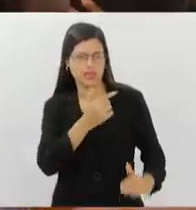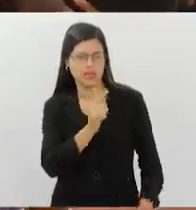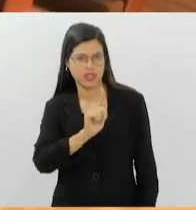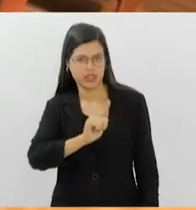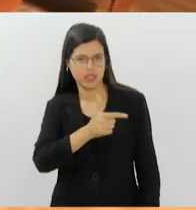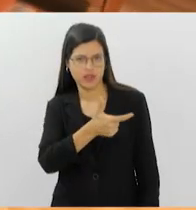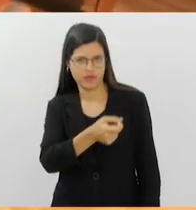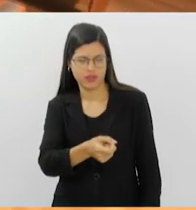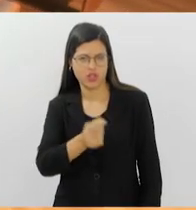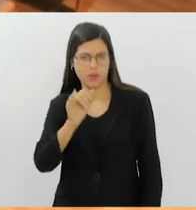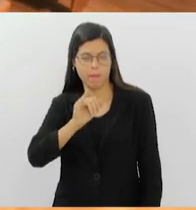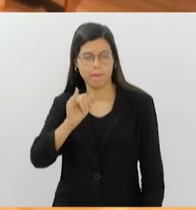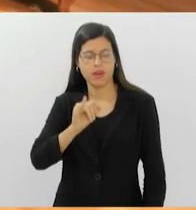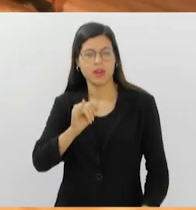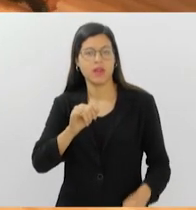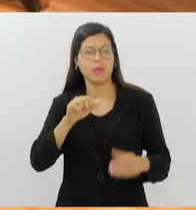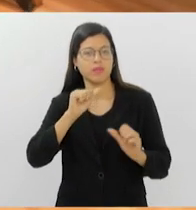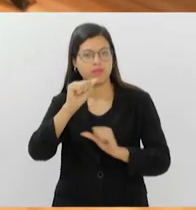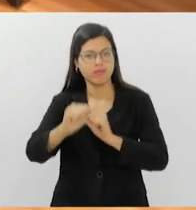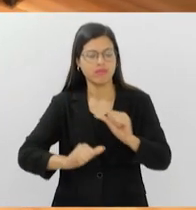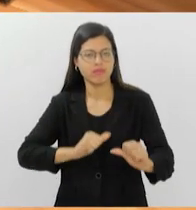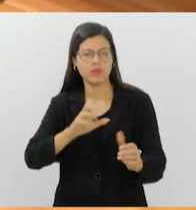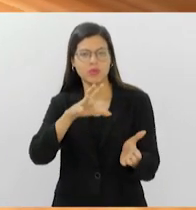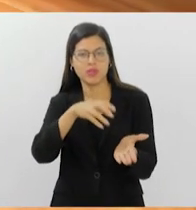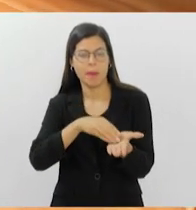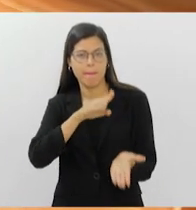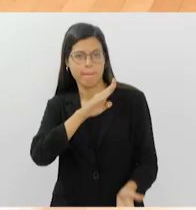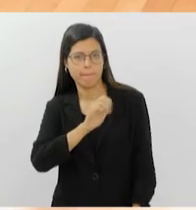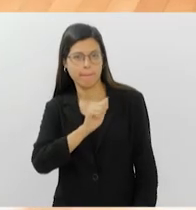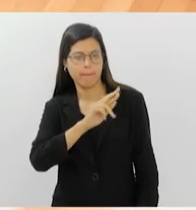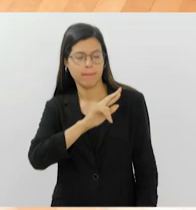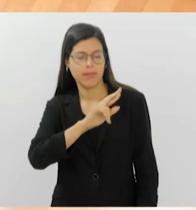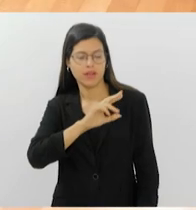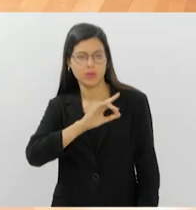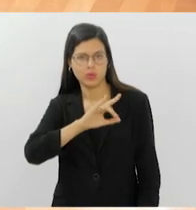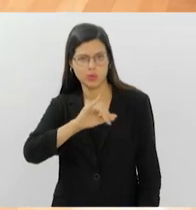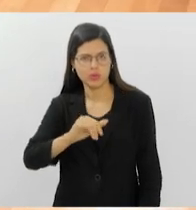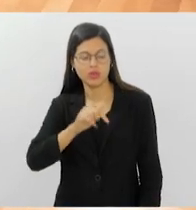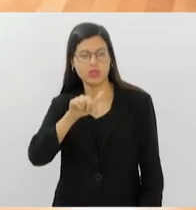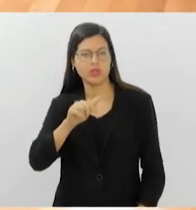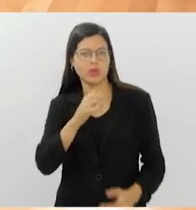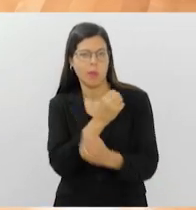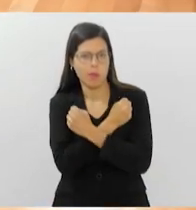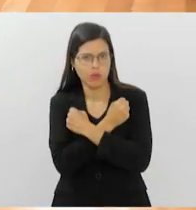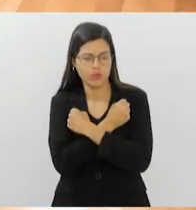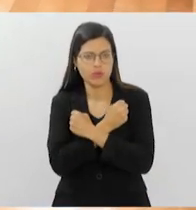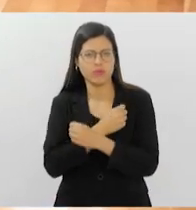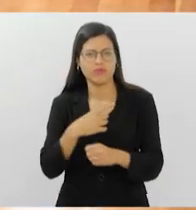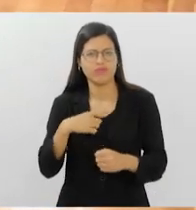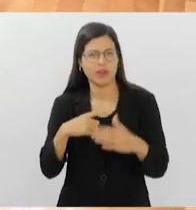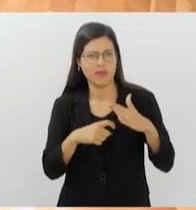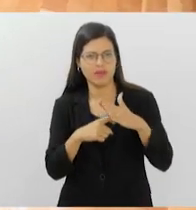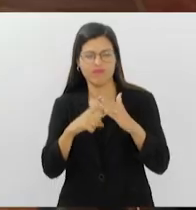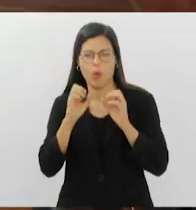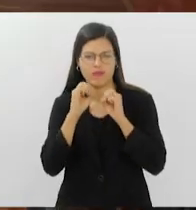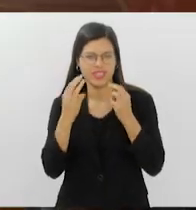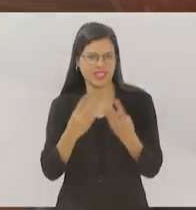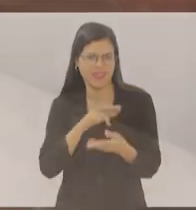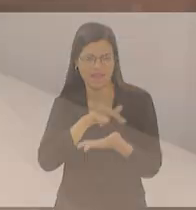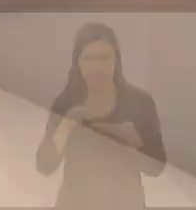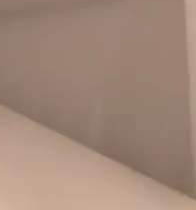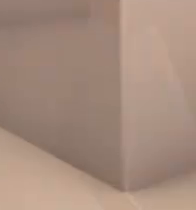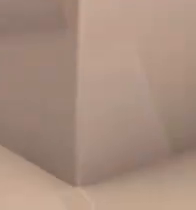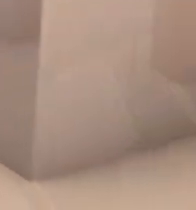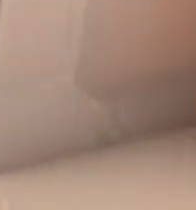reformado Gran Cine bardô em Búzios volta às atividades com uma série de oficinas o bom dia alerge começa